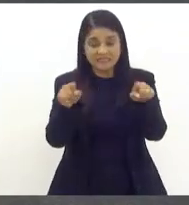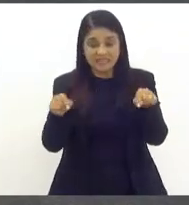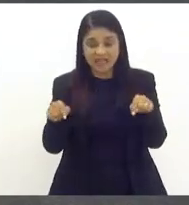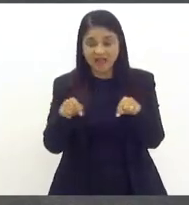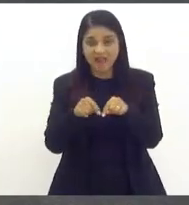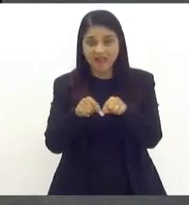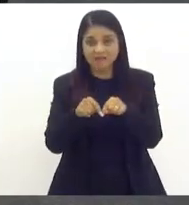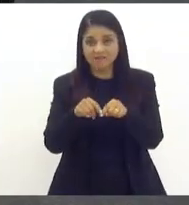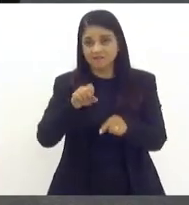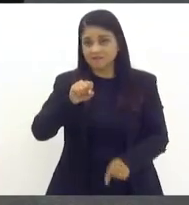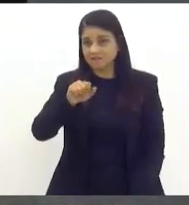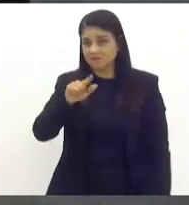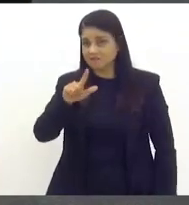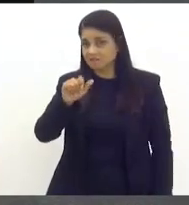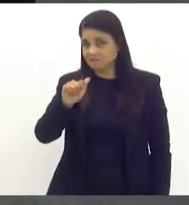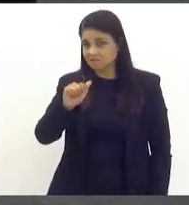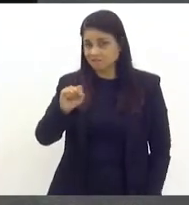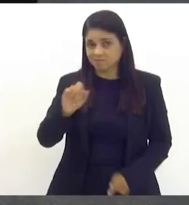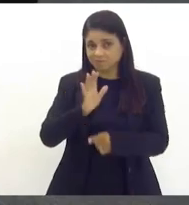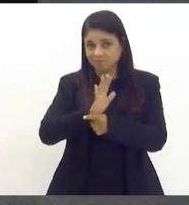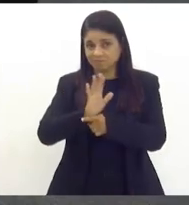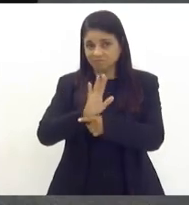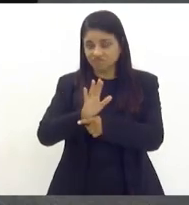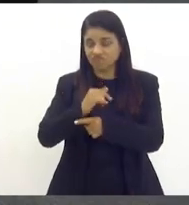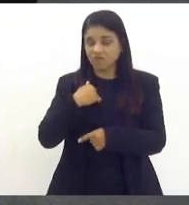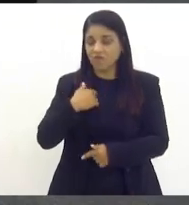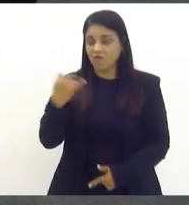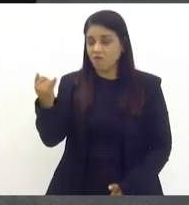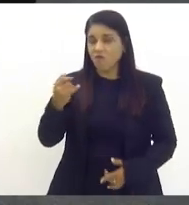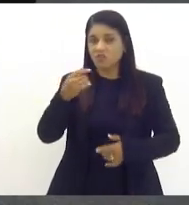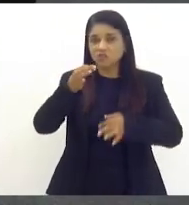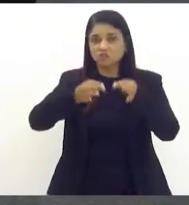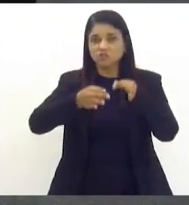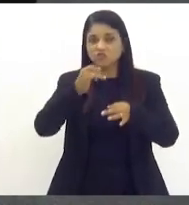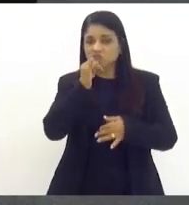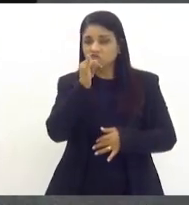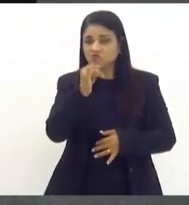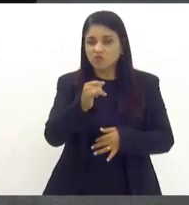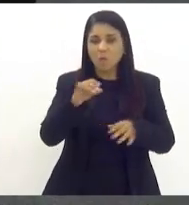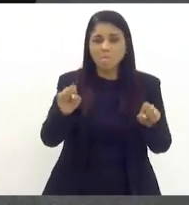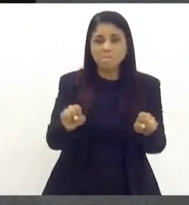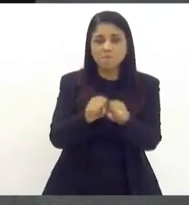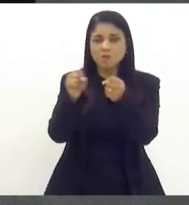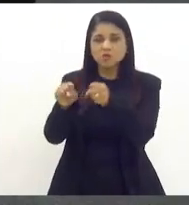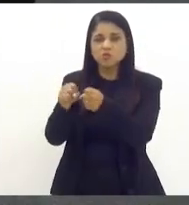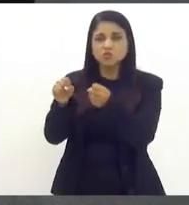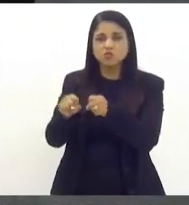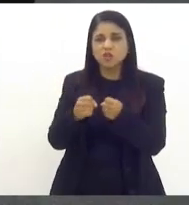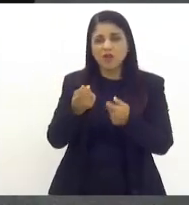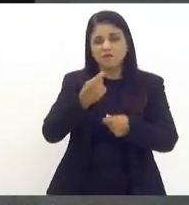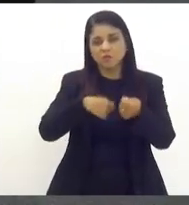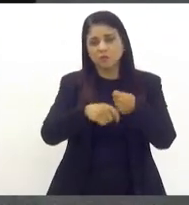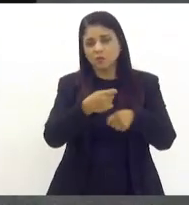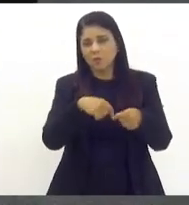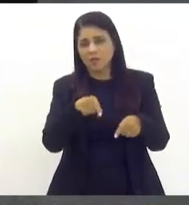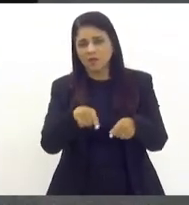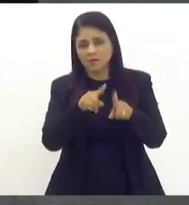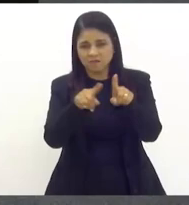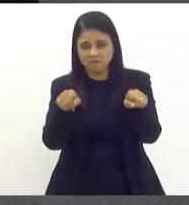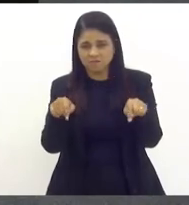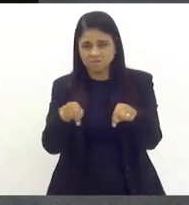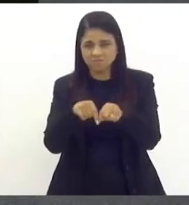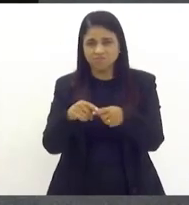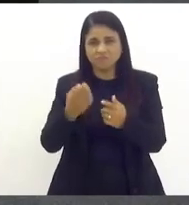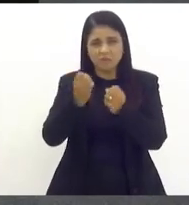salas argilam que isso era uma intromissão que prejudicava os negócios que não ia ter